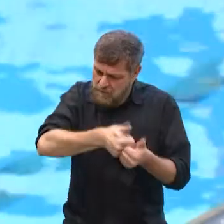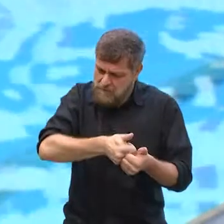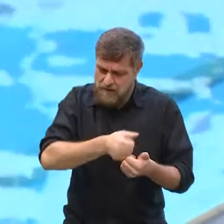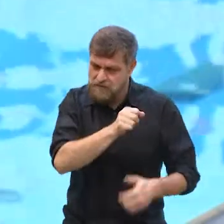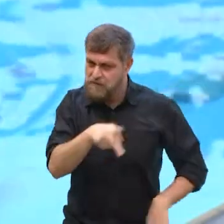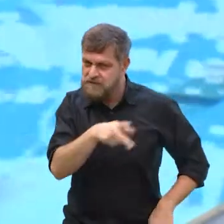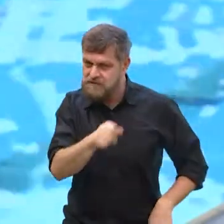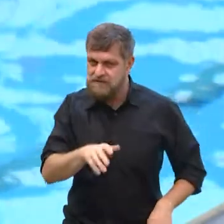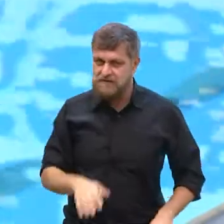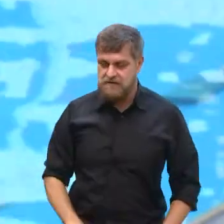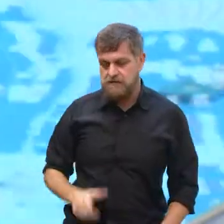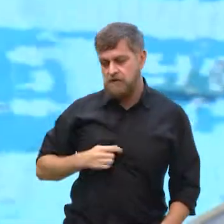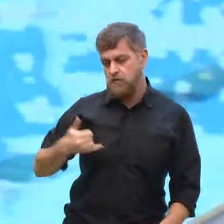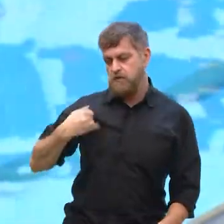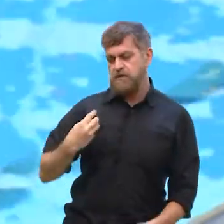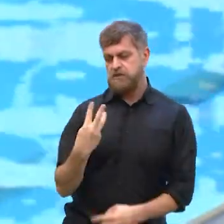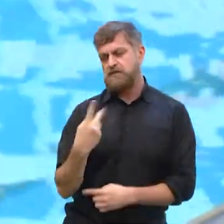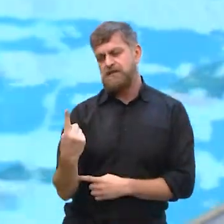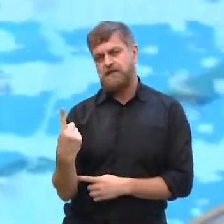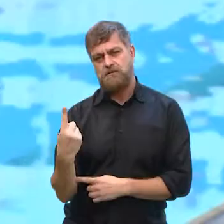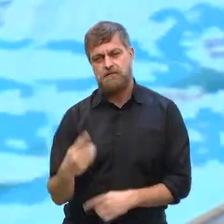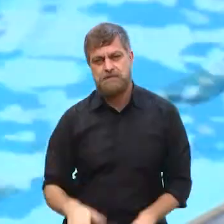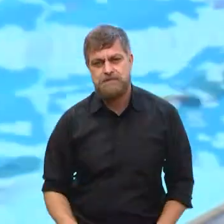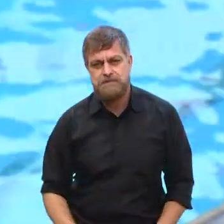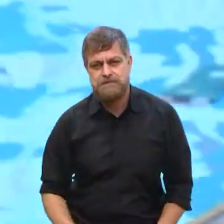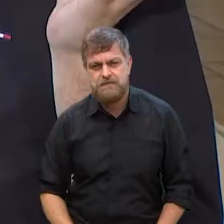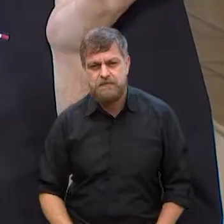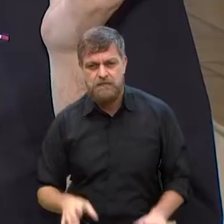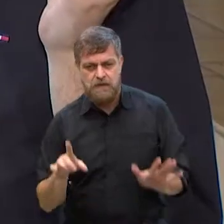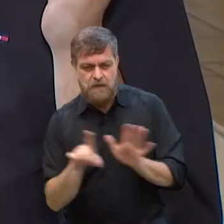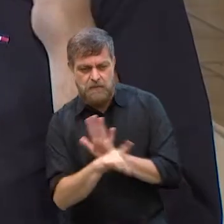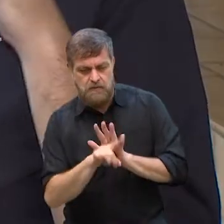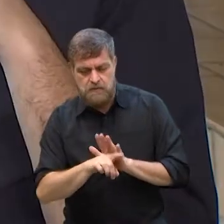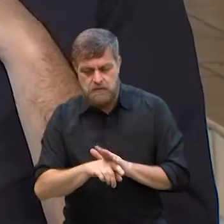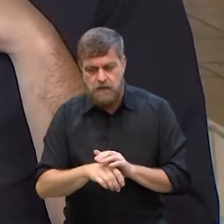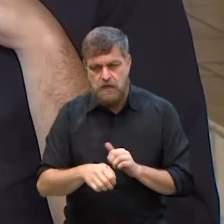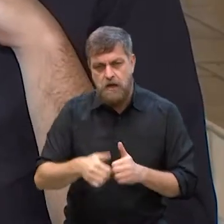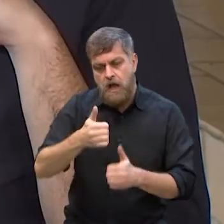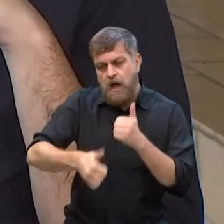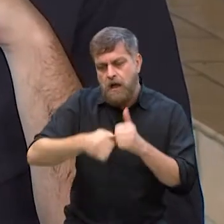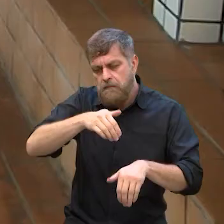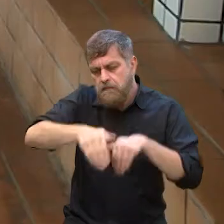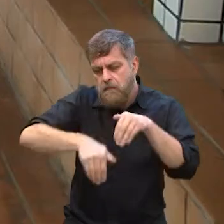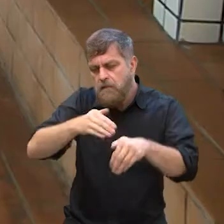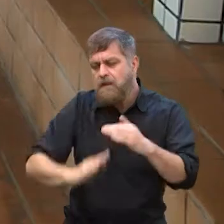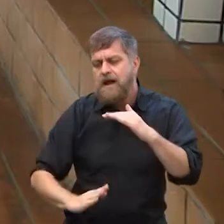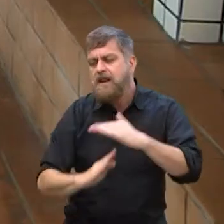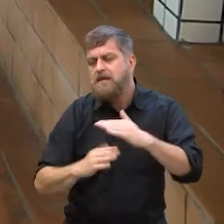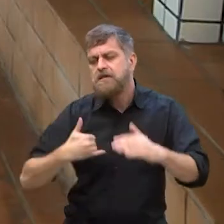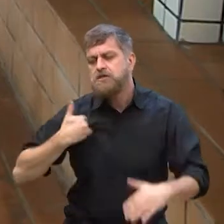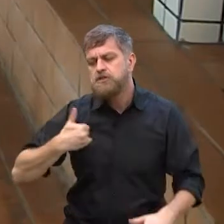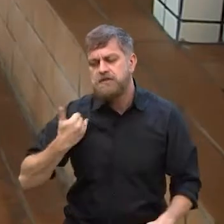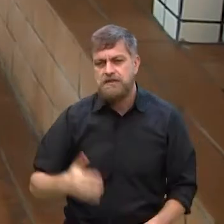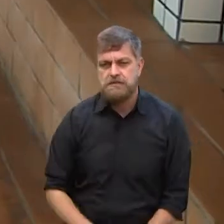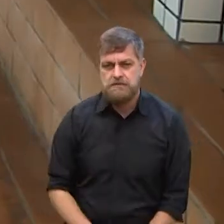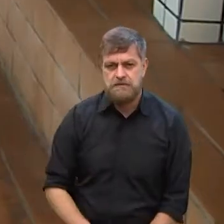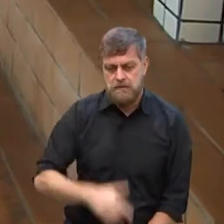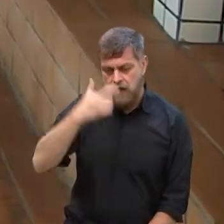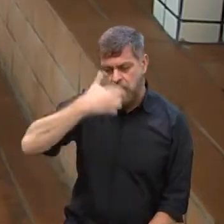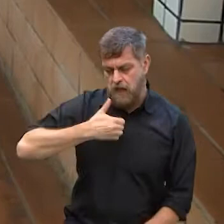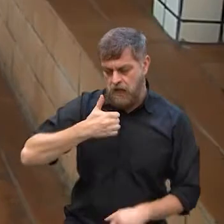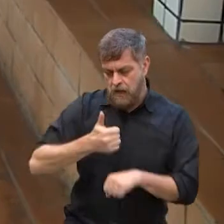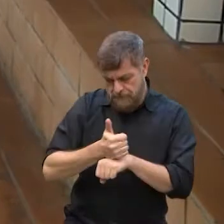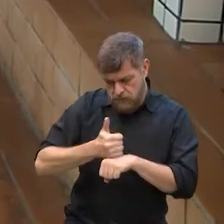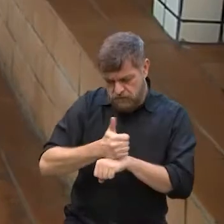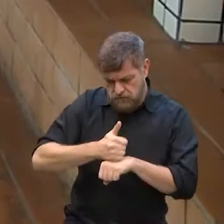Você tá com quantos anos? Estou com 31. Geralmente, um nadador vai até quantos anos? O alto rendimento,